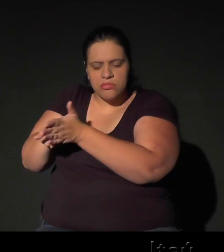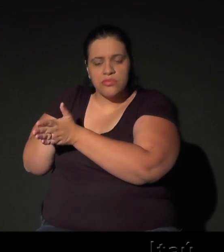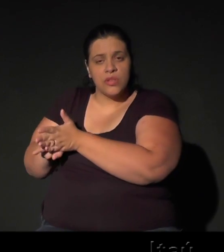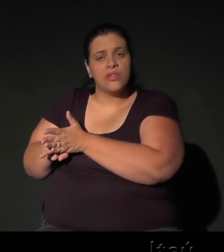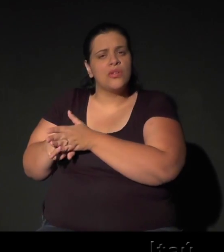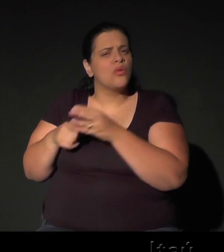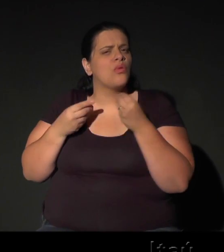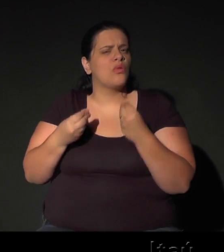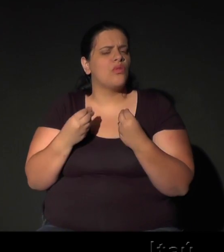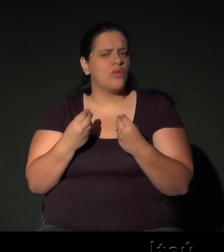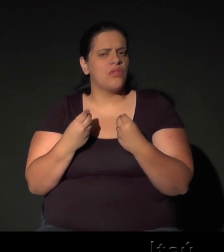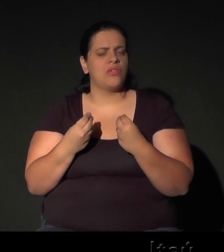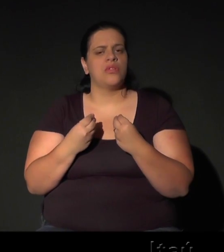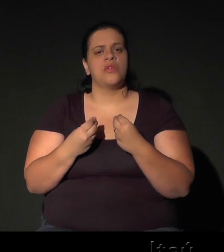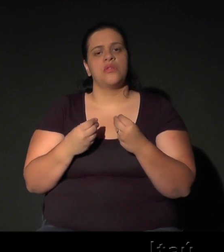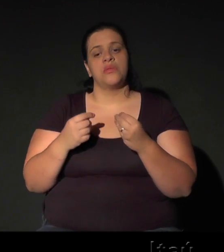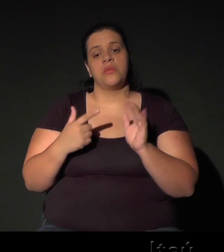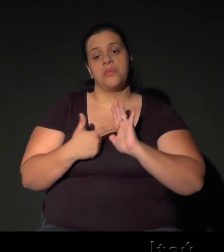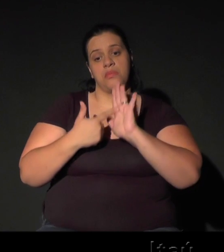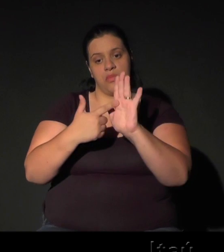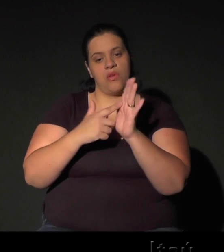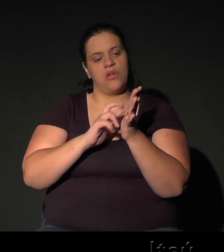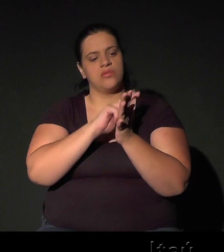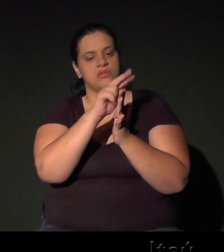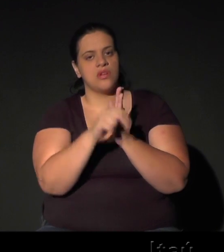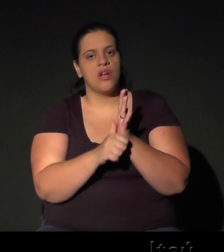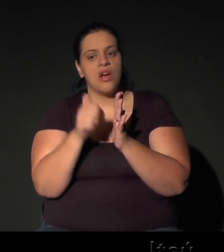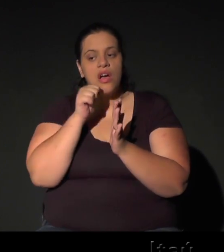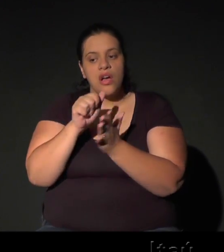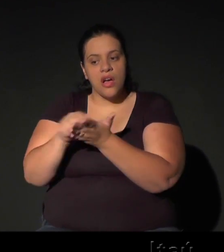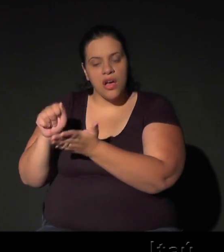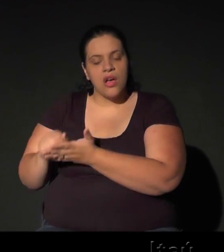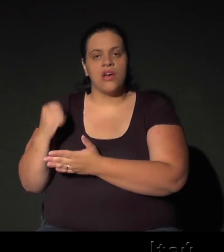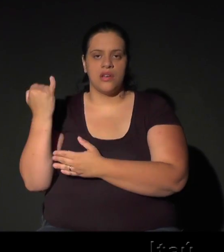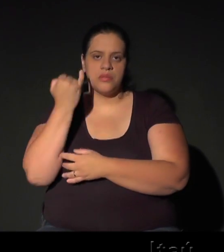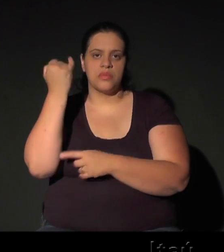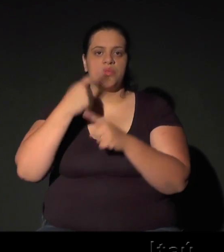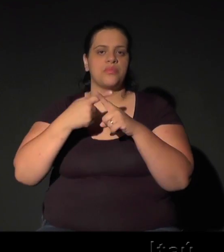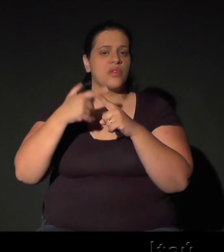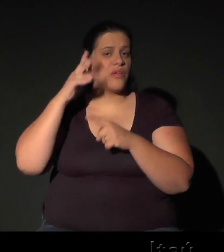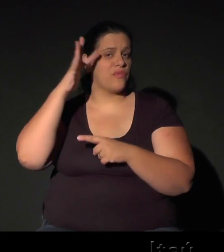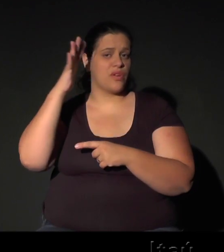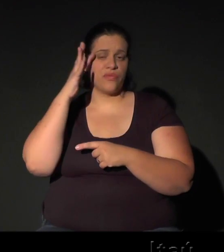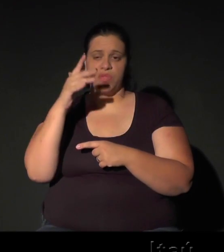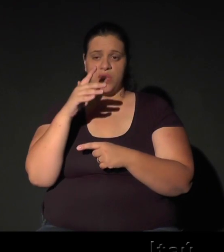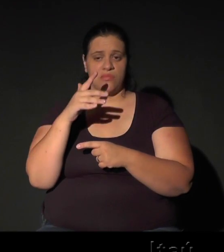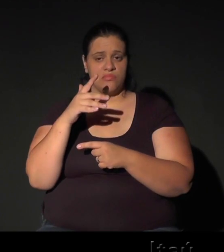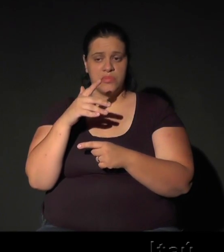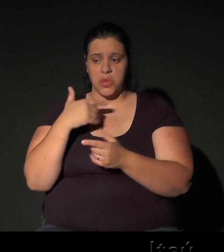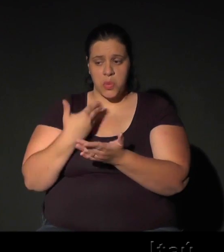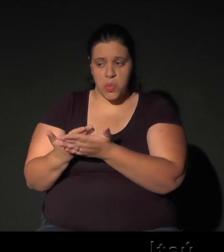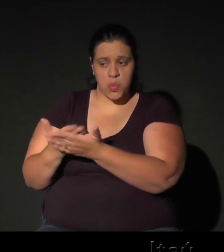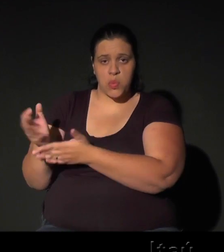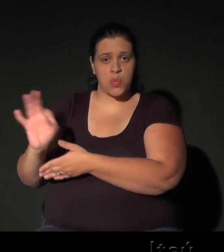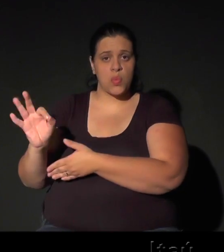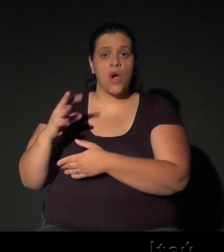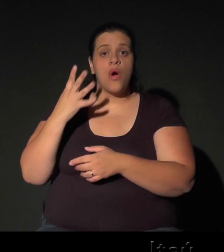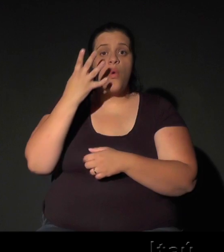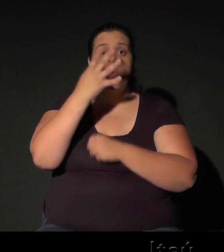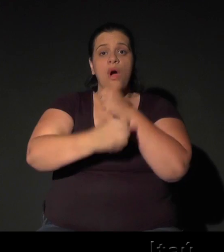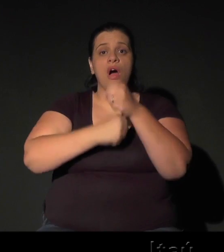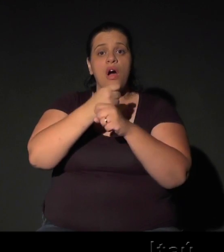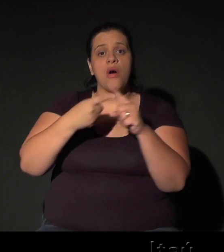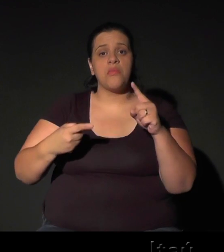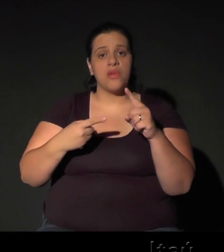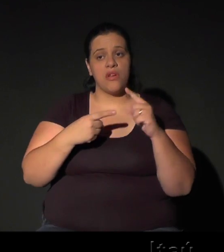que eh trazer essas autoras foi importante porque na filosofia eu não estudei nenhuma delas na verdade em 4 anos e meio de